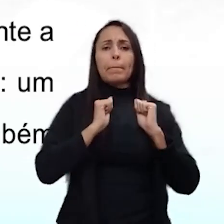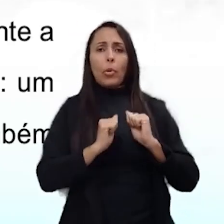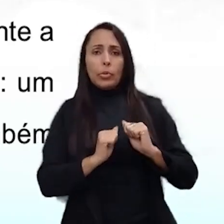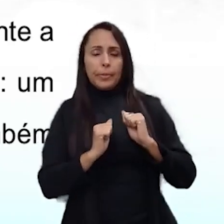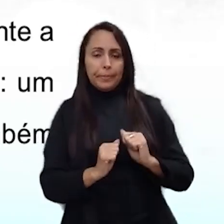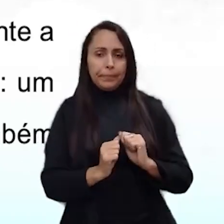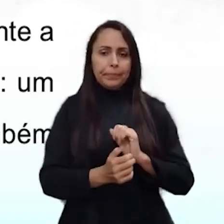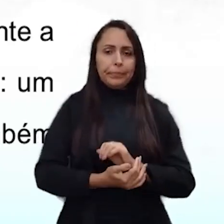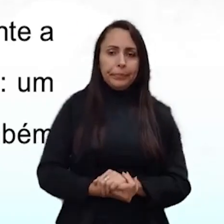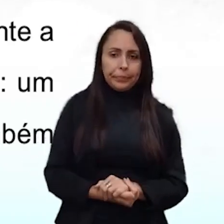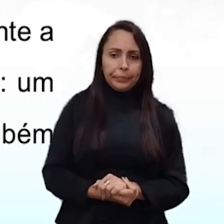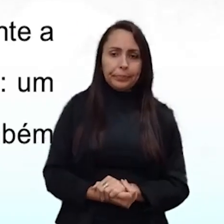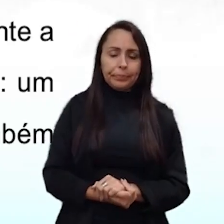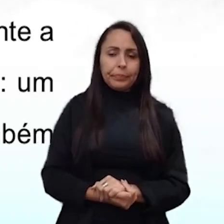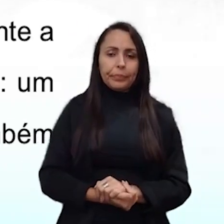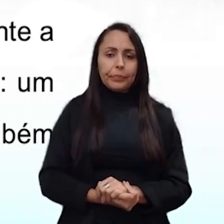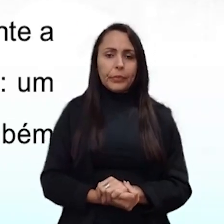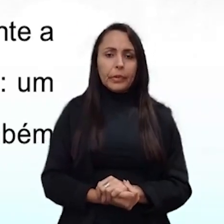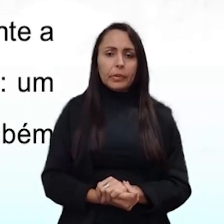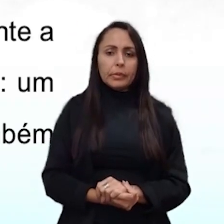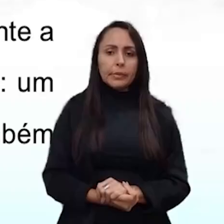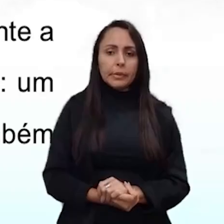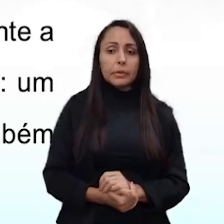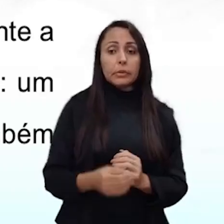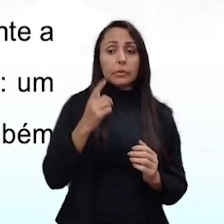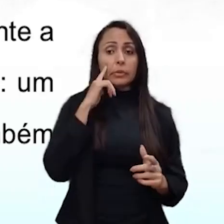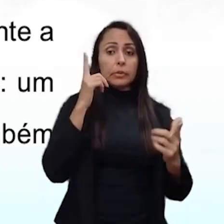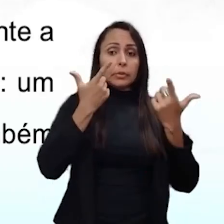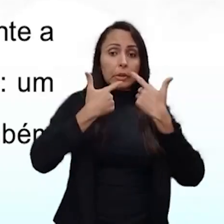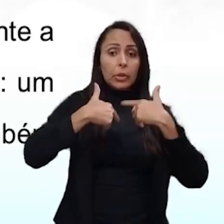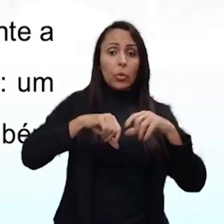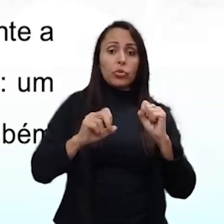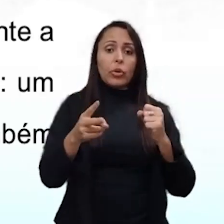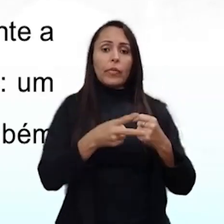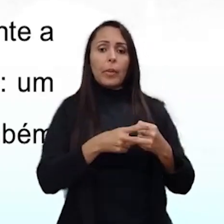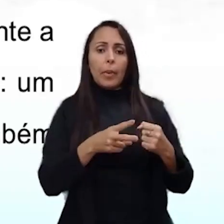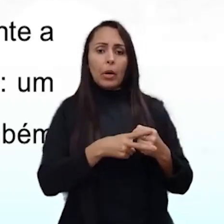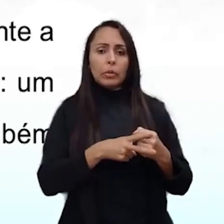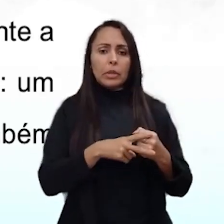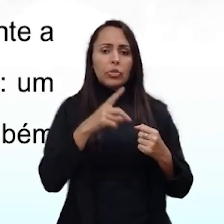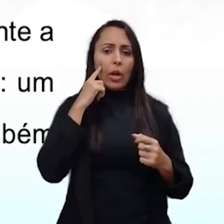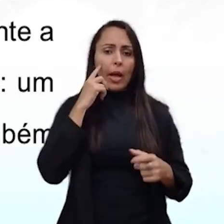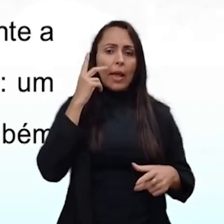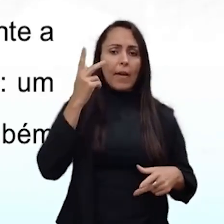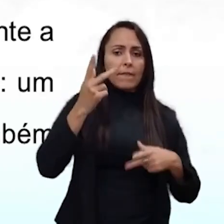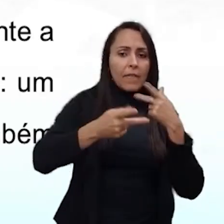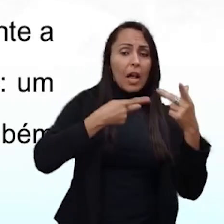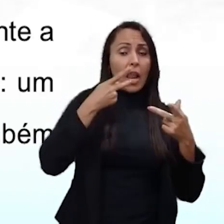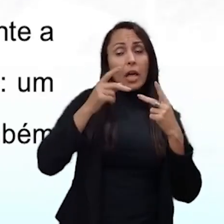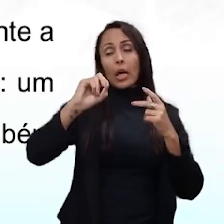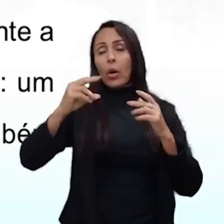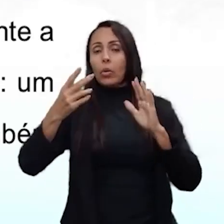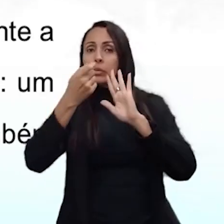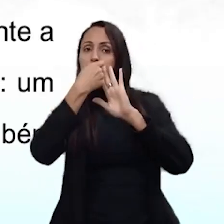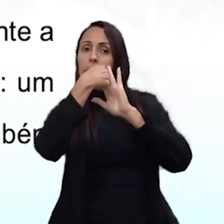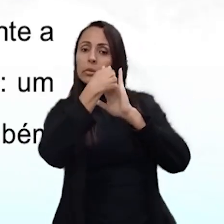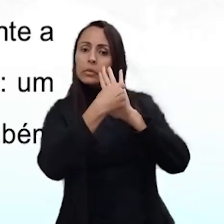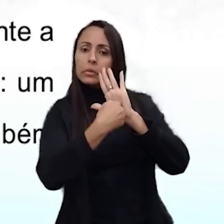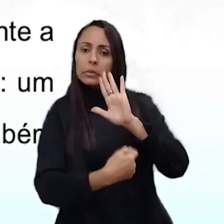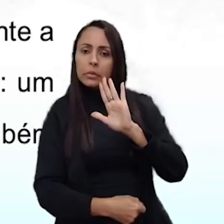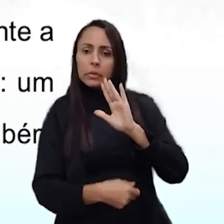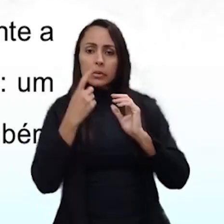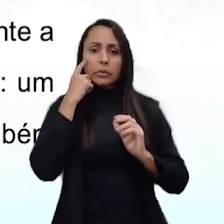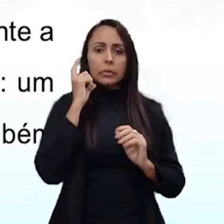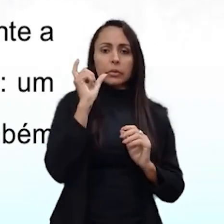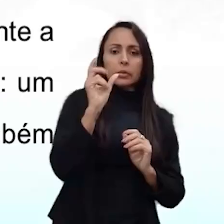no slide, vai destacando aí. No caso da linguagem verbal, seja ela oral ou escrita, o